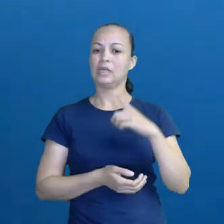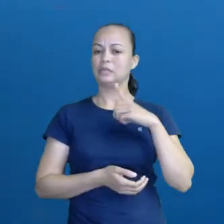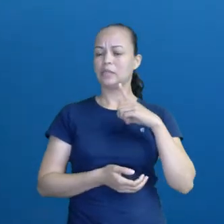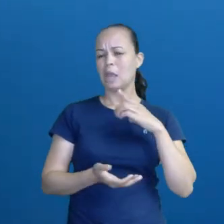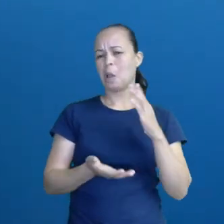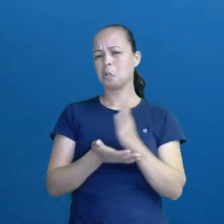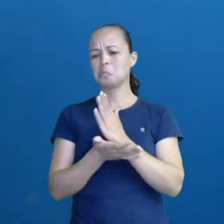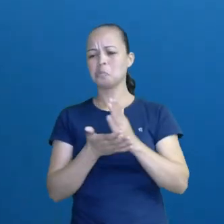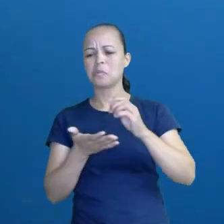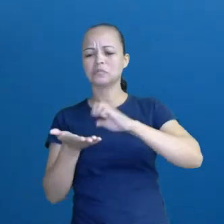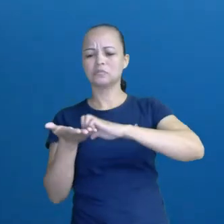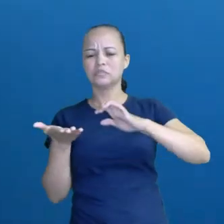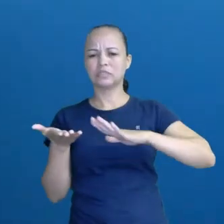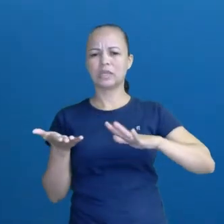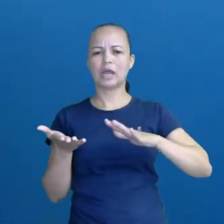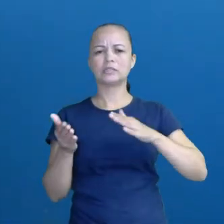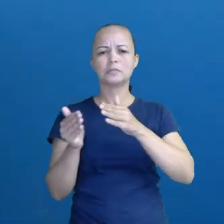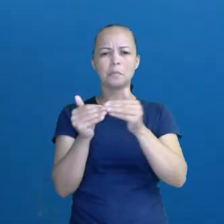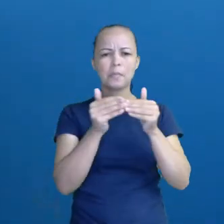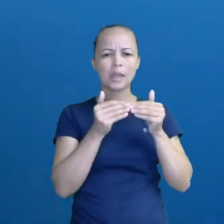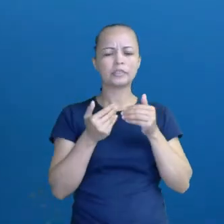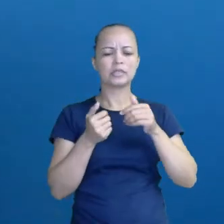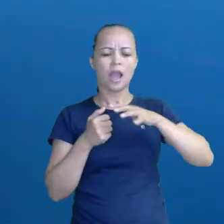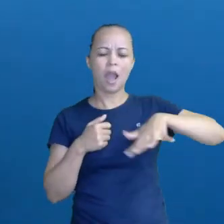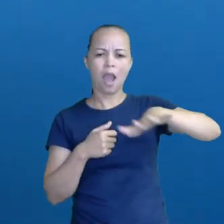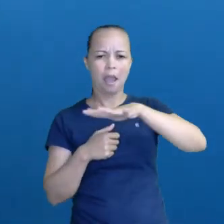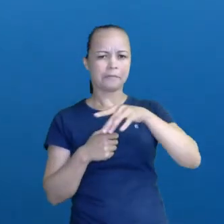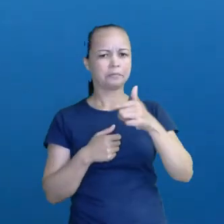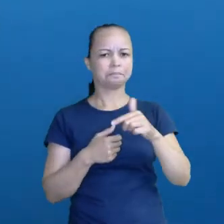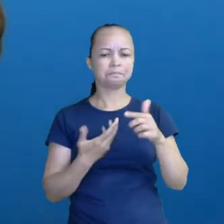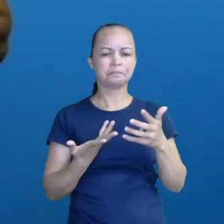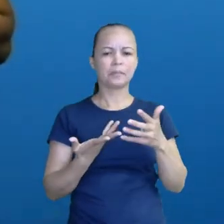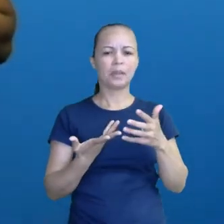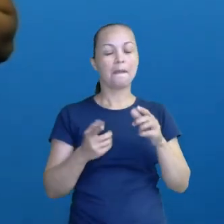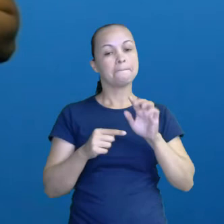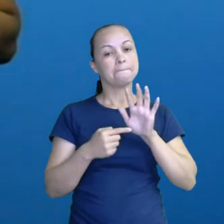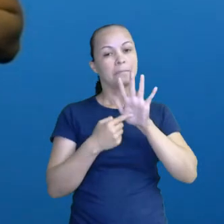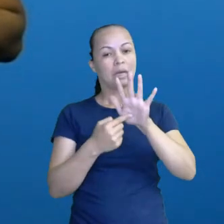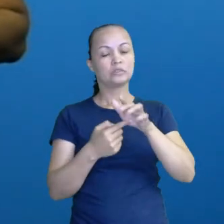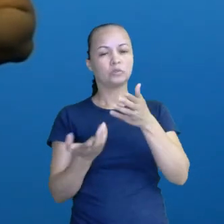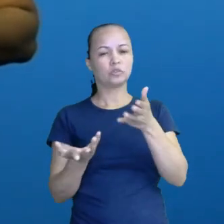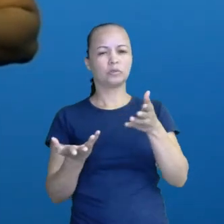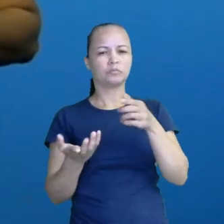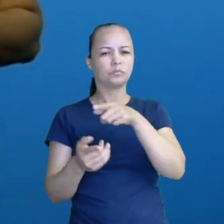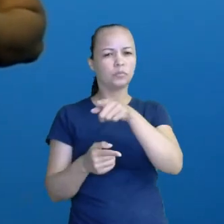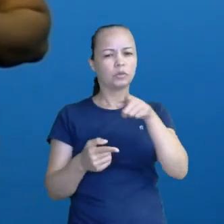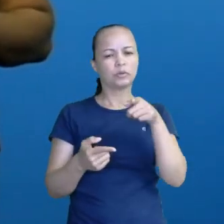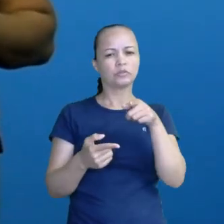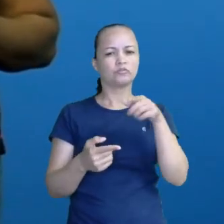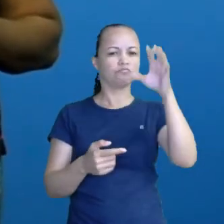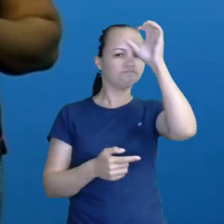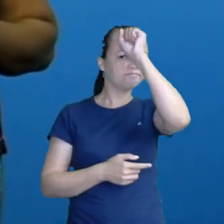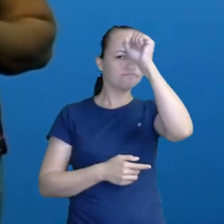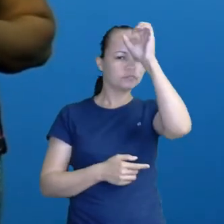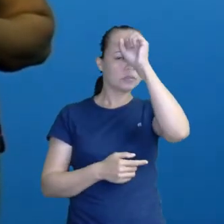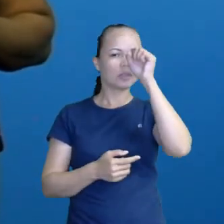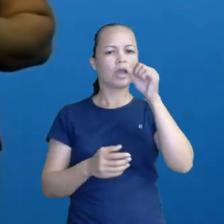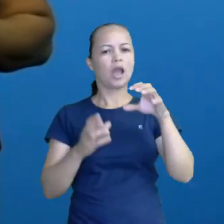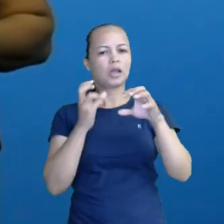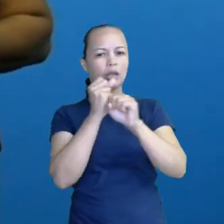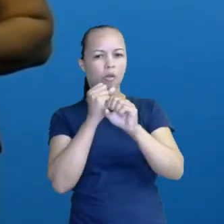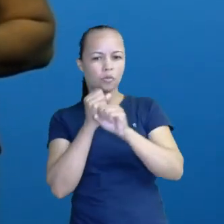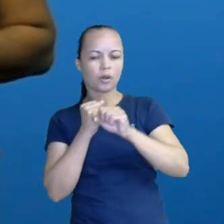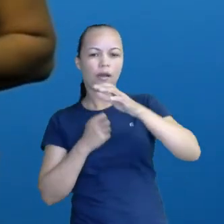que às vezes vem pedindo sem cê área mas eu não trouxe para vocês que por enquanto vocês só vão aprender